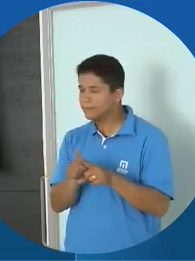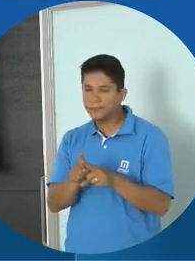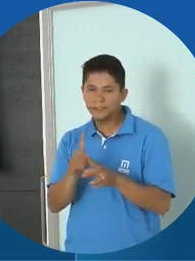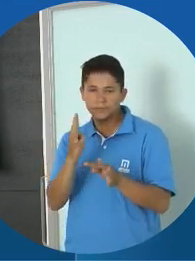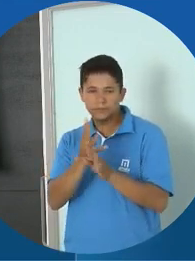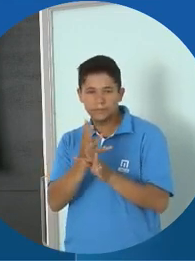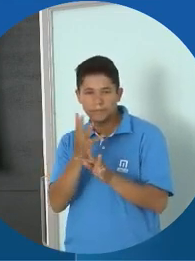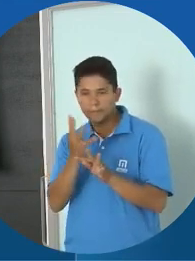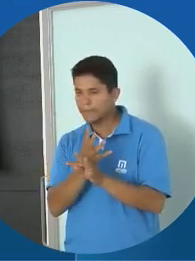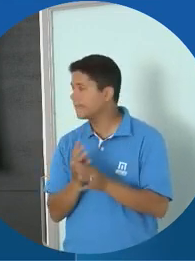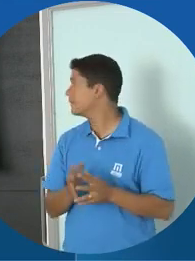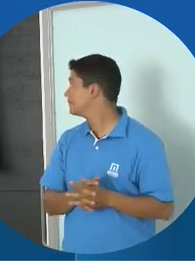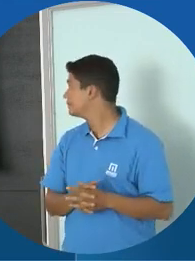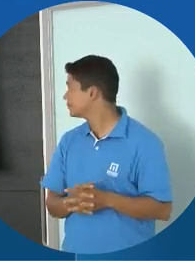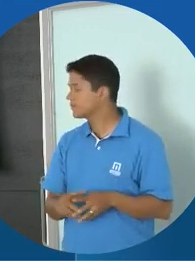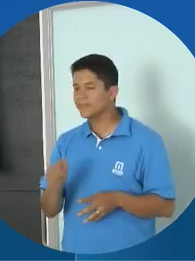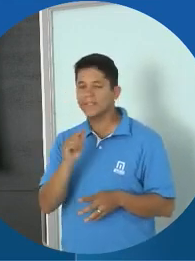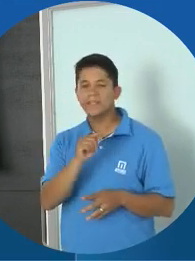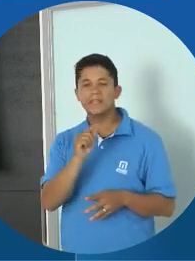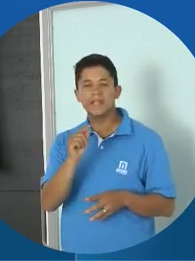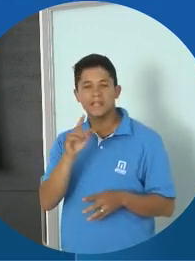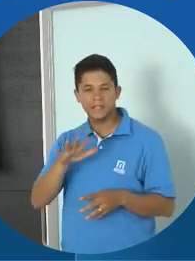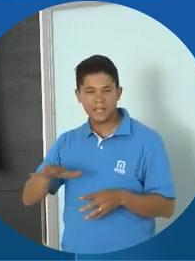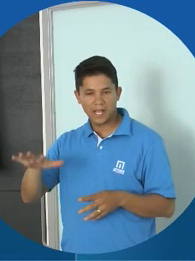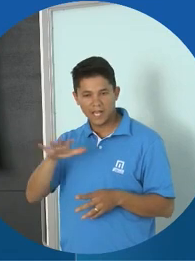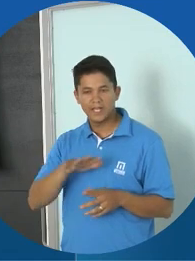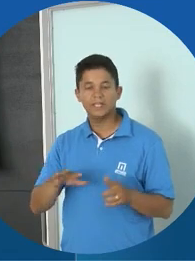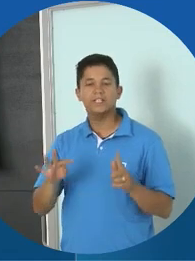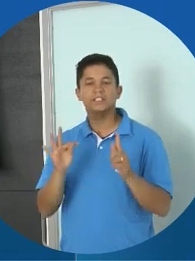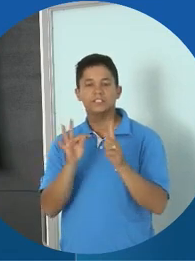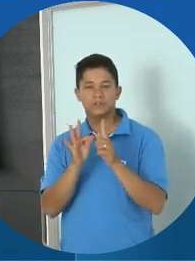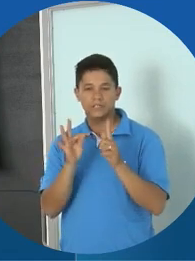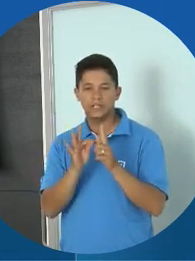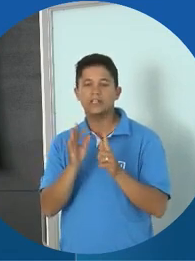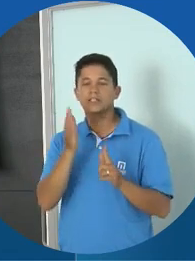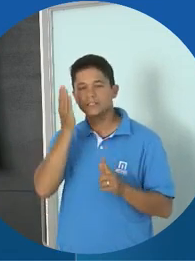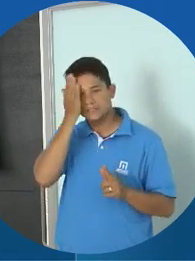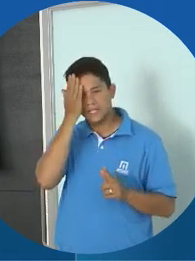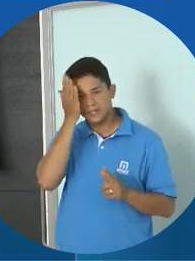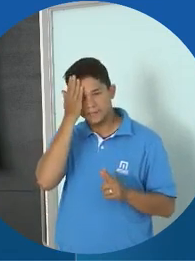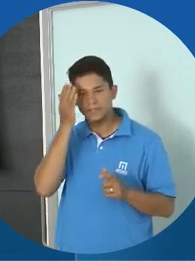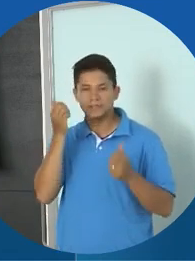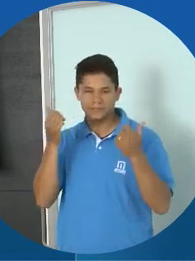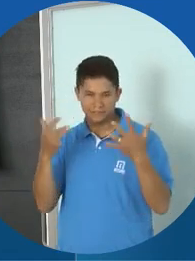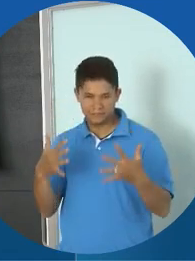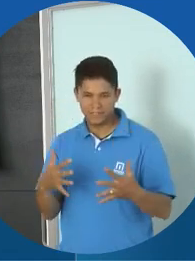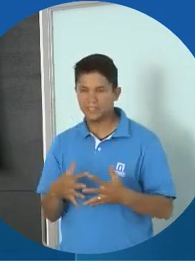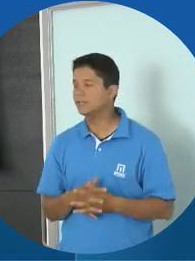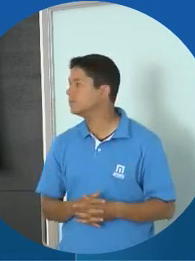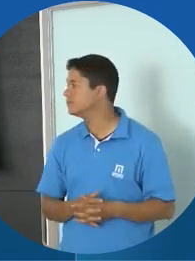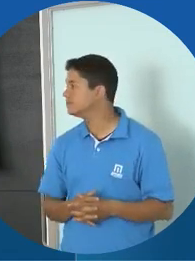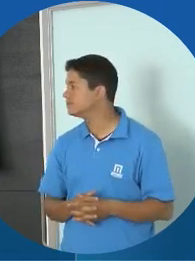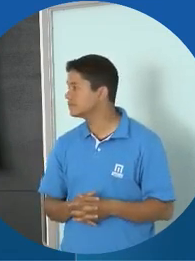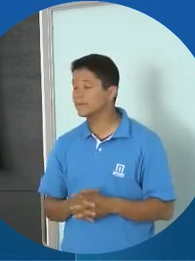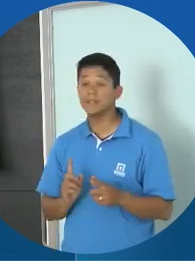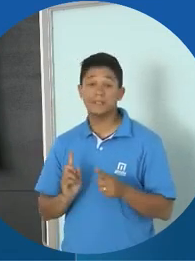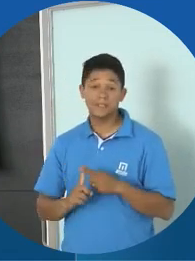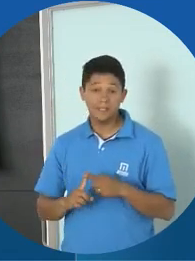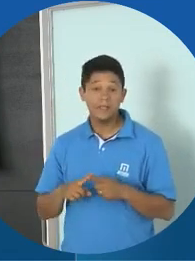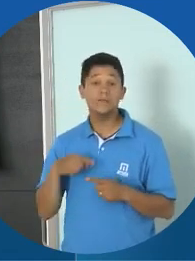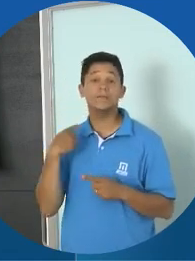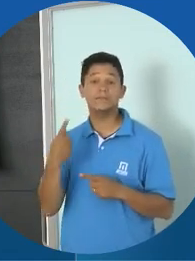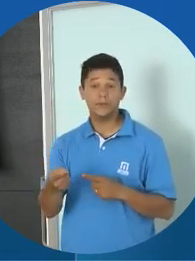também. Quem é da área geotécnica sabe bem o que eu estou falando. Então, depois de tudo isso, a